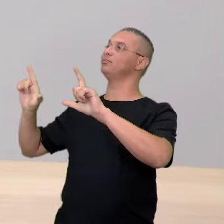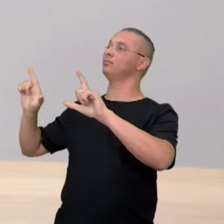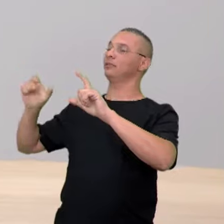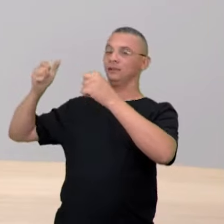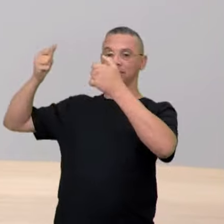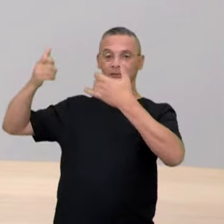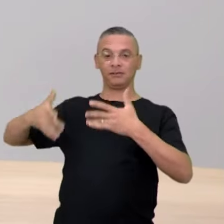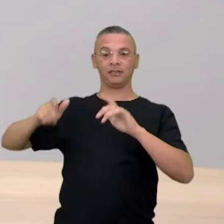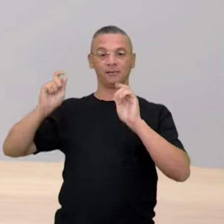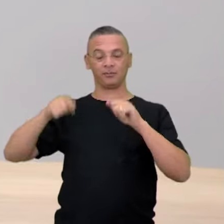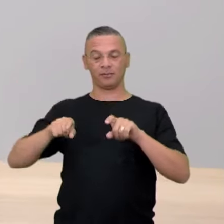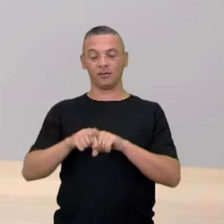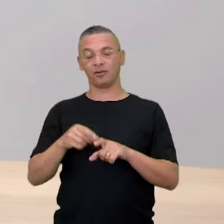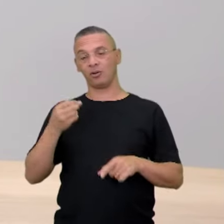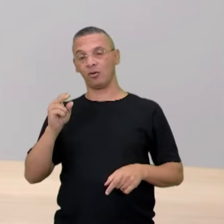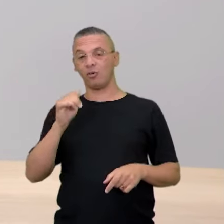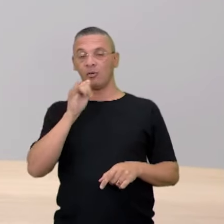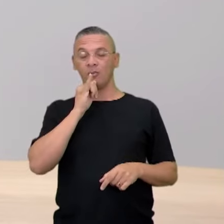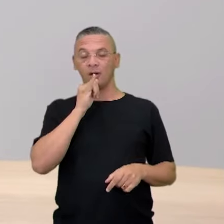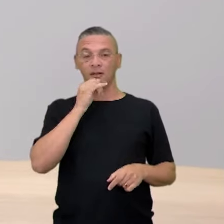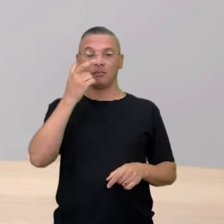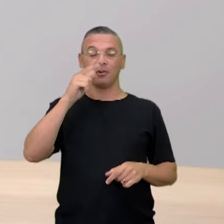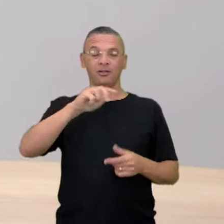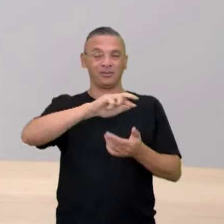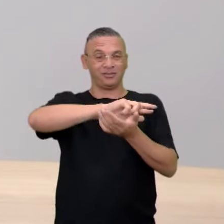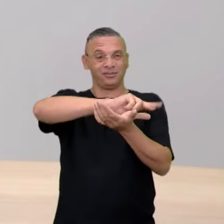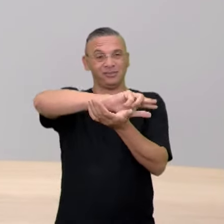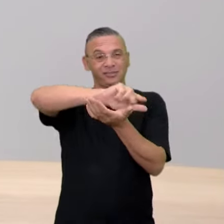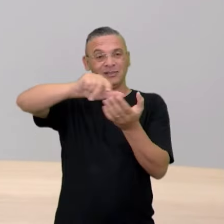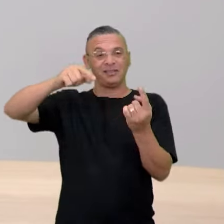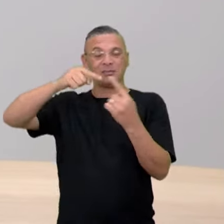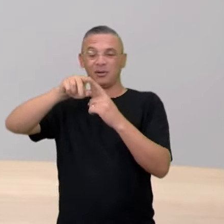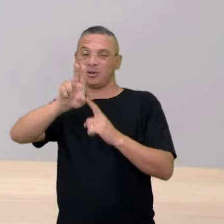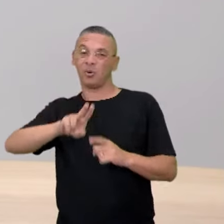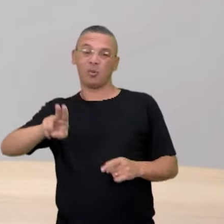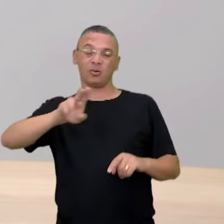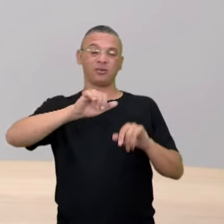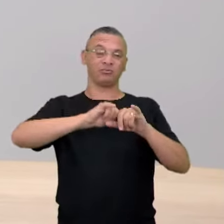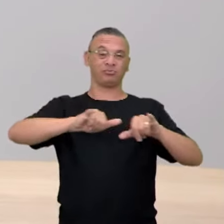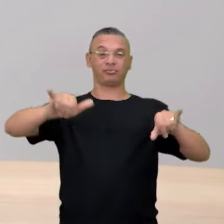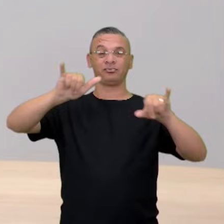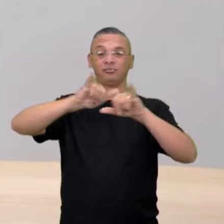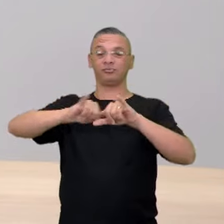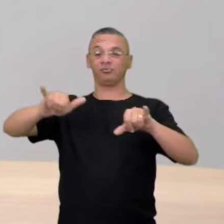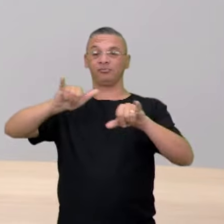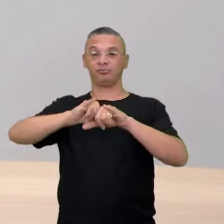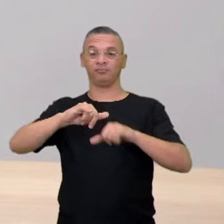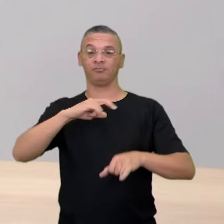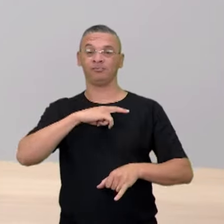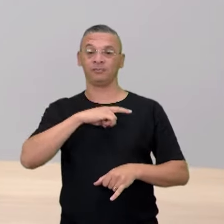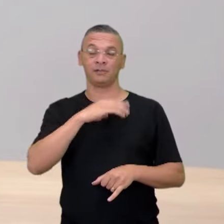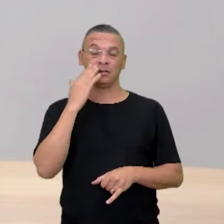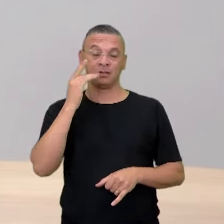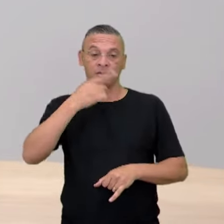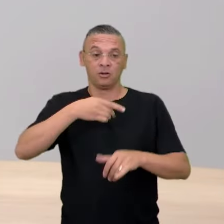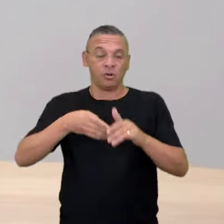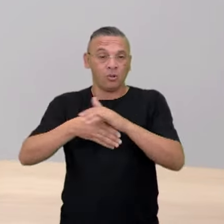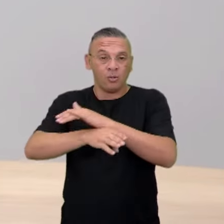também uma outra forma, né, de notícia, não simplesmente aquela que a gente já está mais